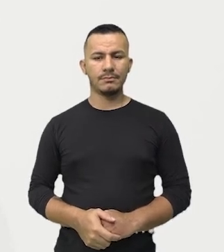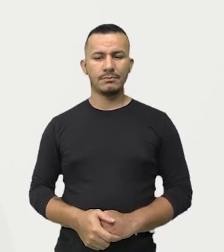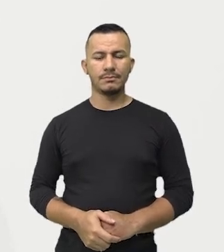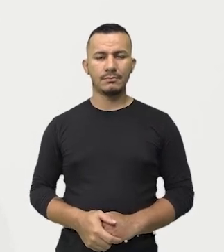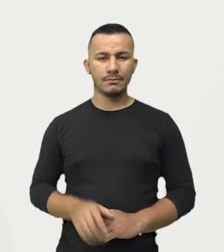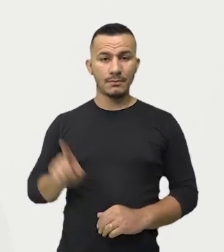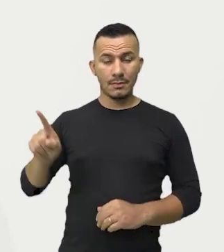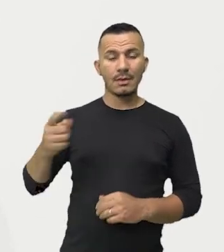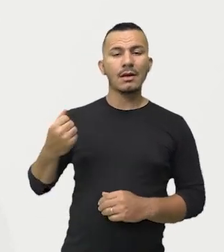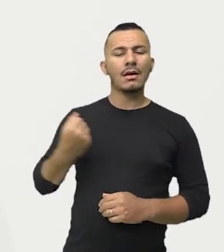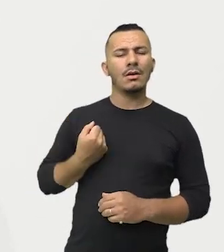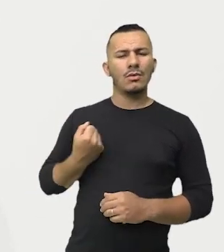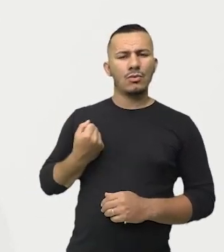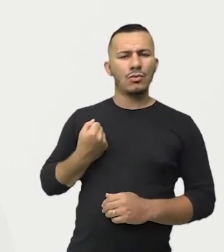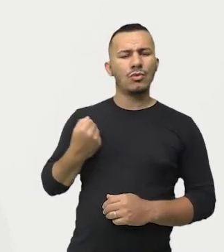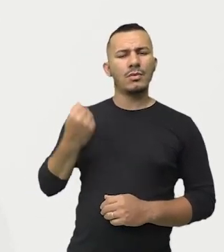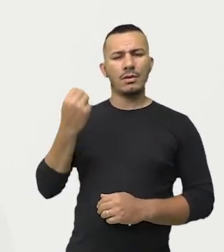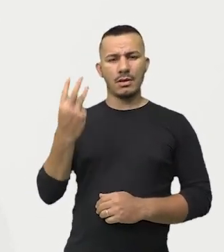o número